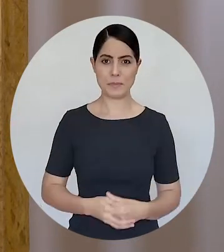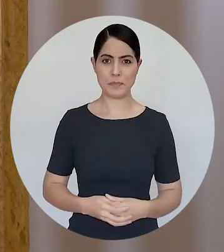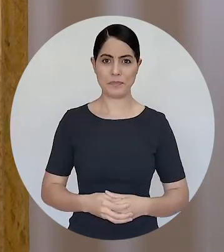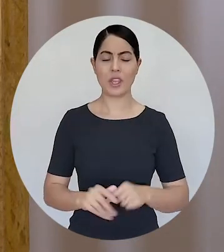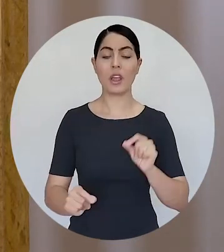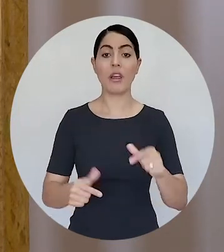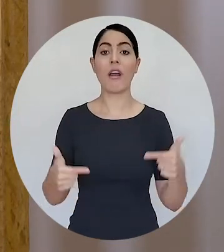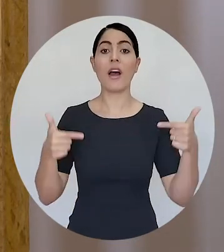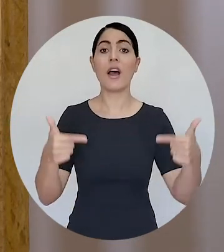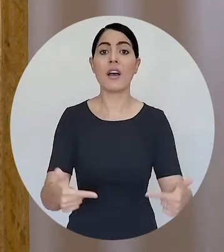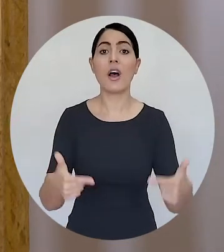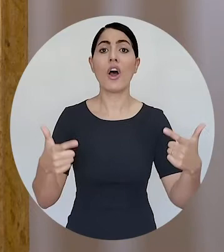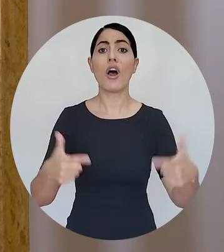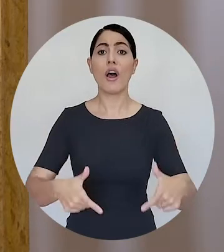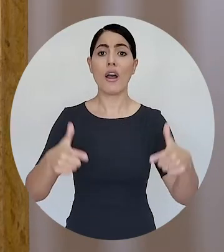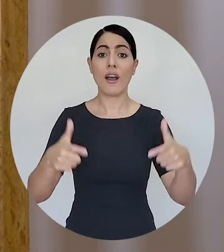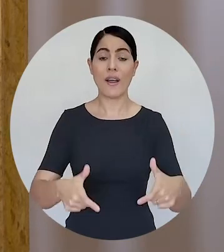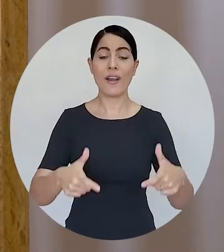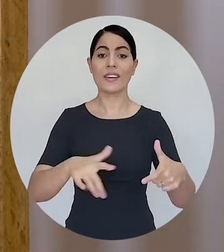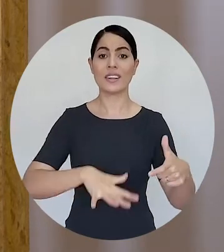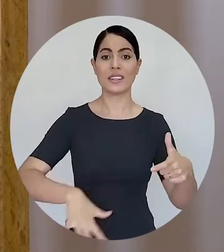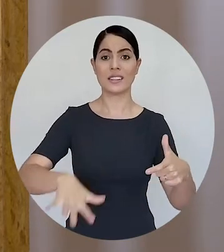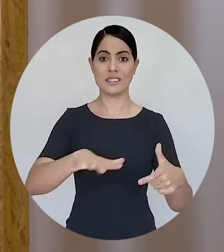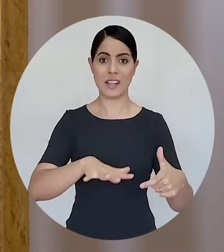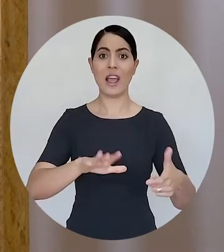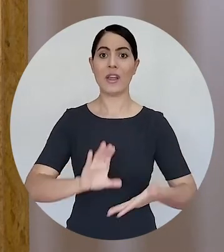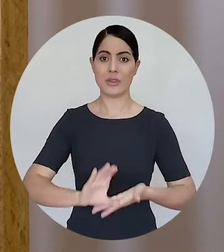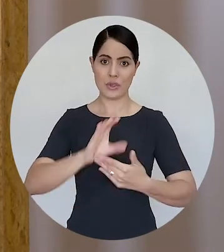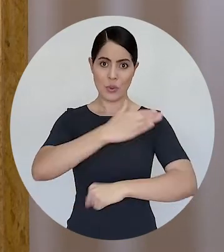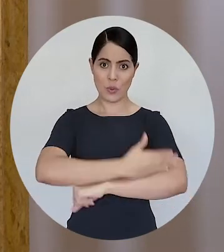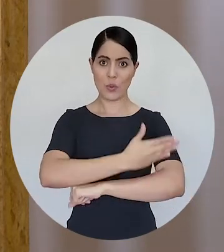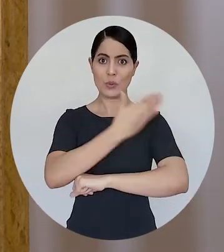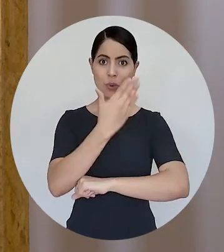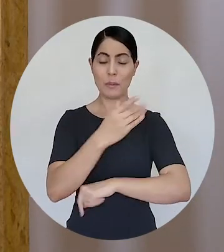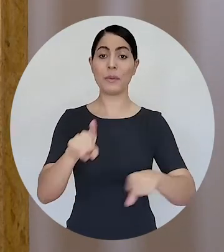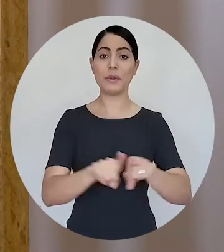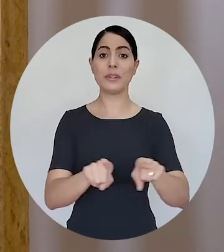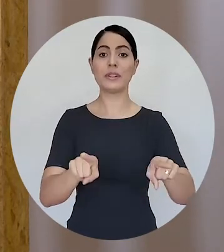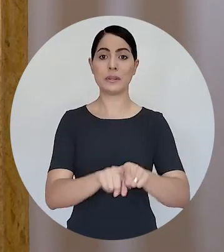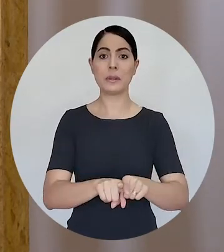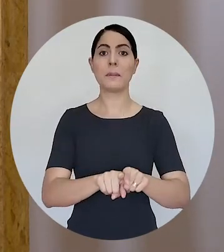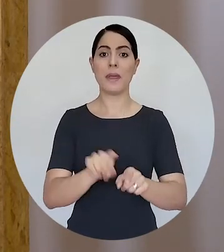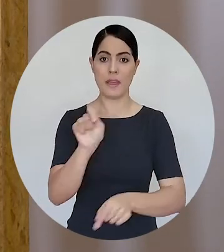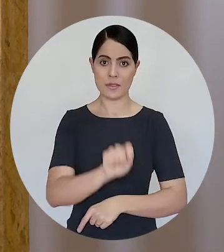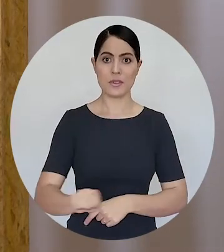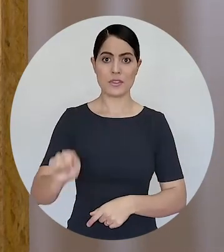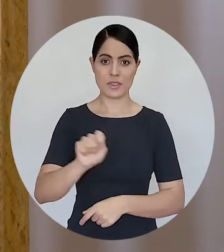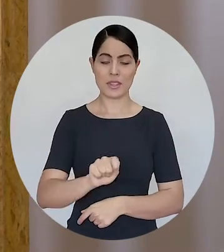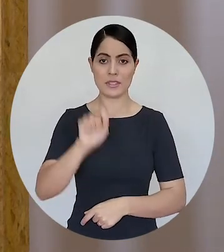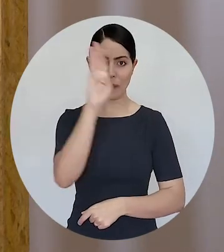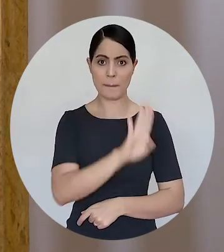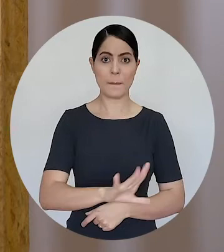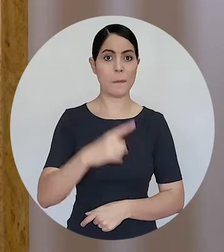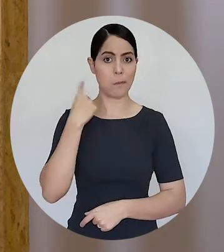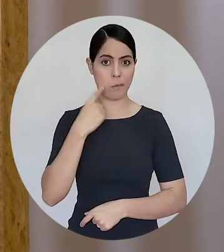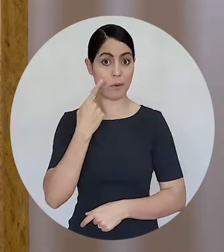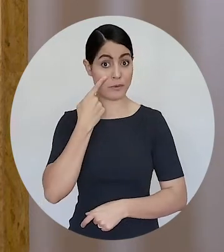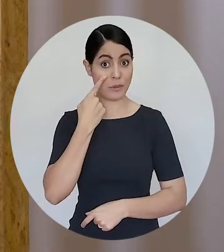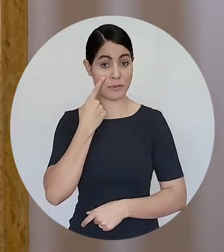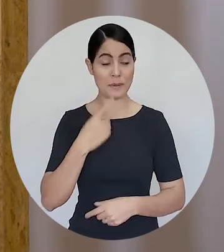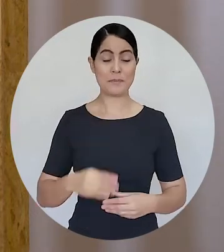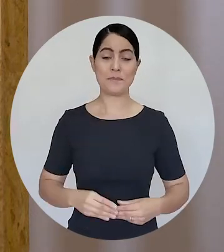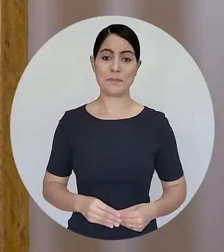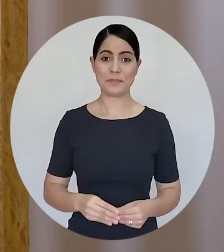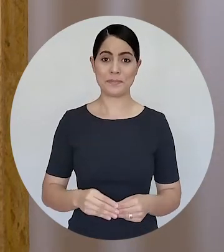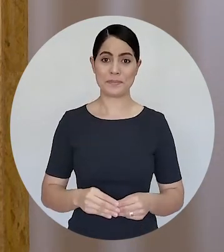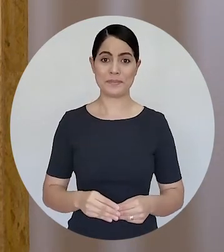evento foi da Comissão Especial de Direito Condominial e da Associação Brasileira de Advogadas. Veja como